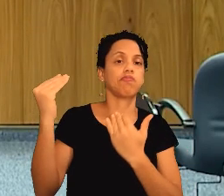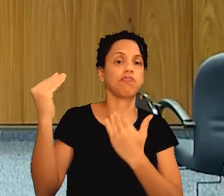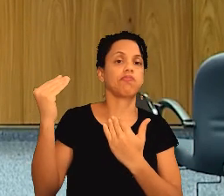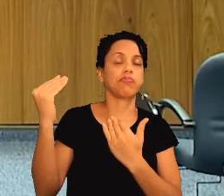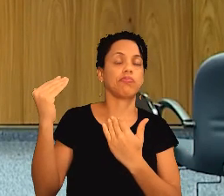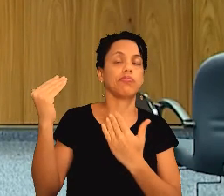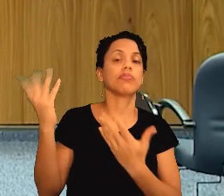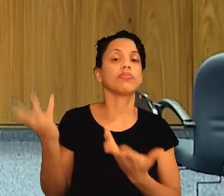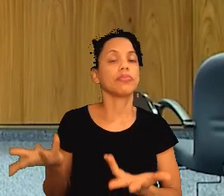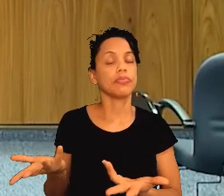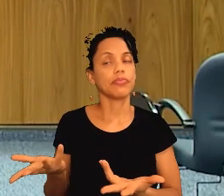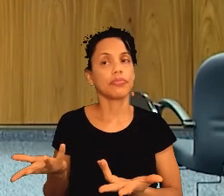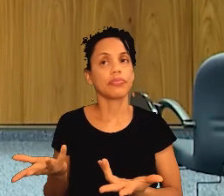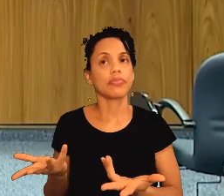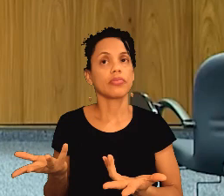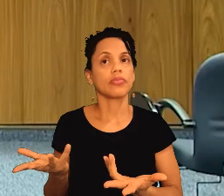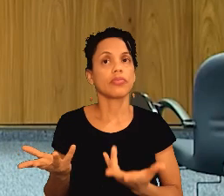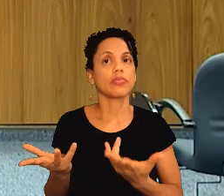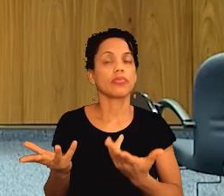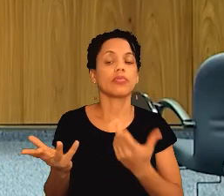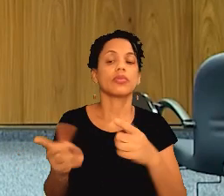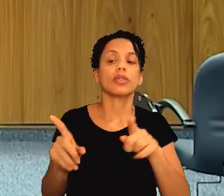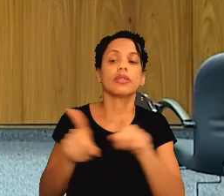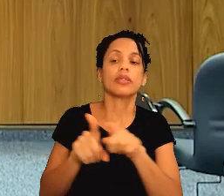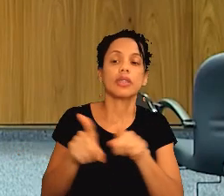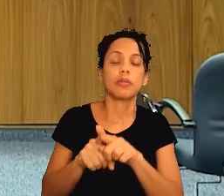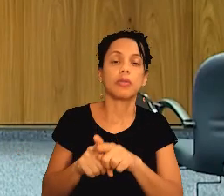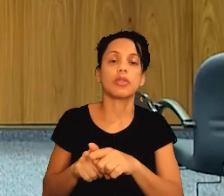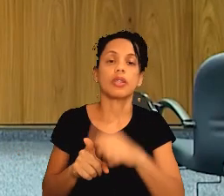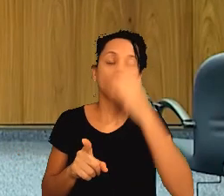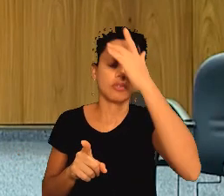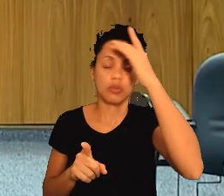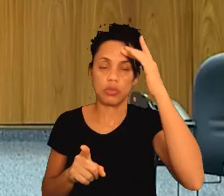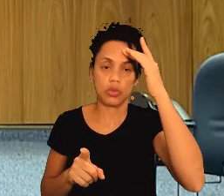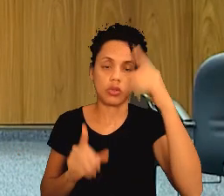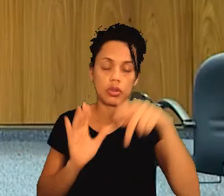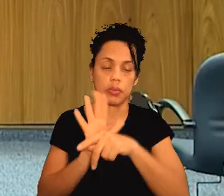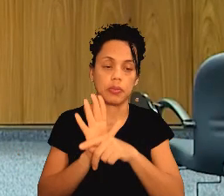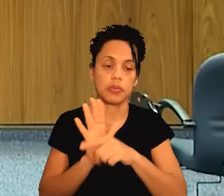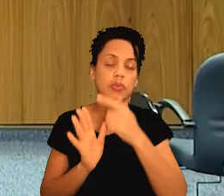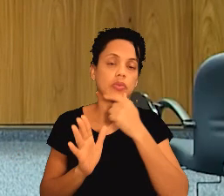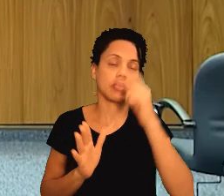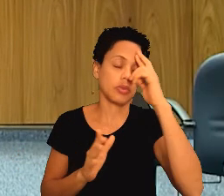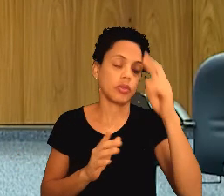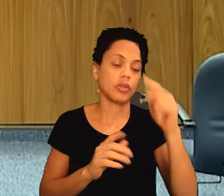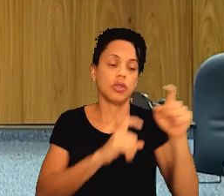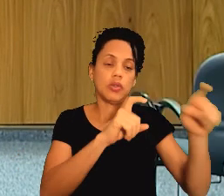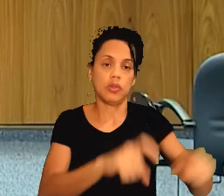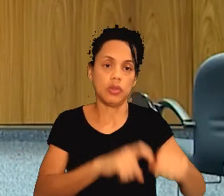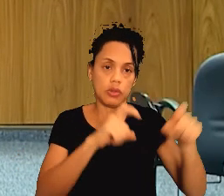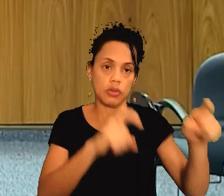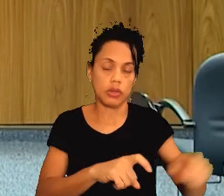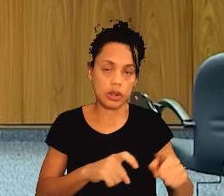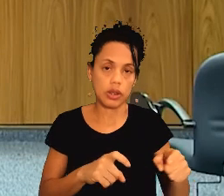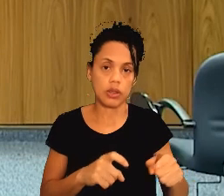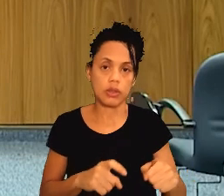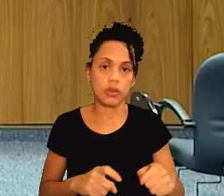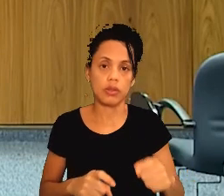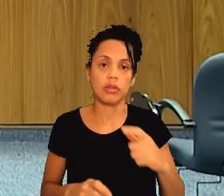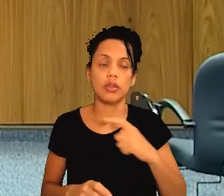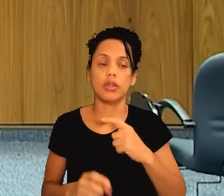suspeitas, vamos dizer, né? Então, quer dizer, esses mesmos fazendeiros, muitos deles com